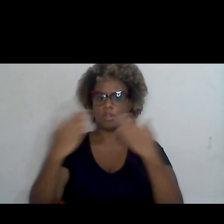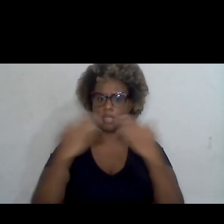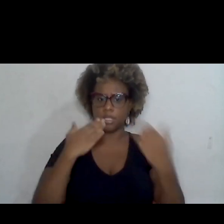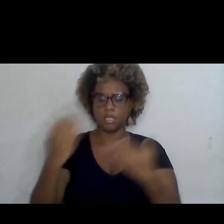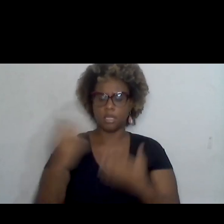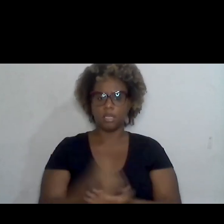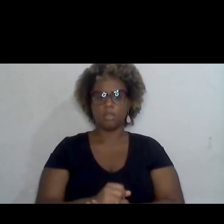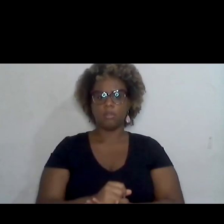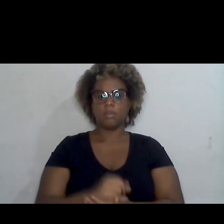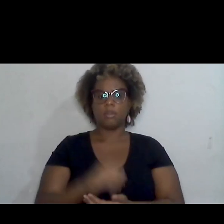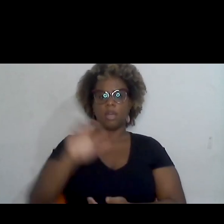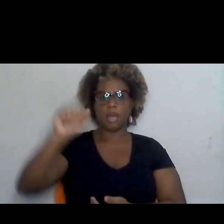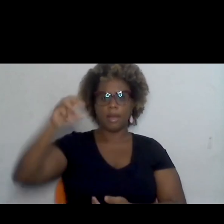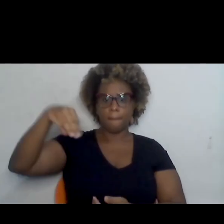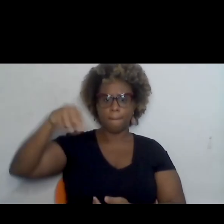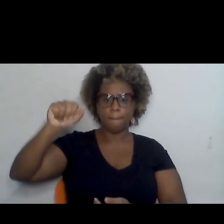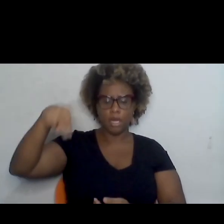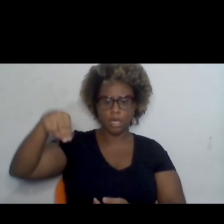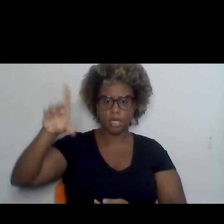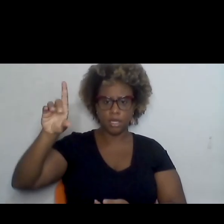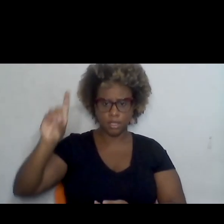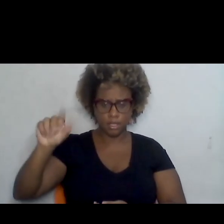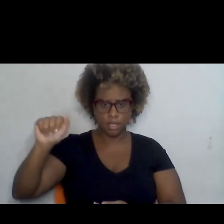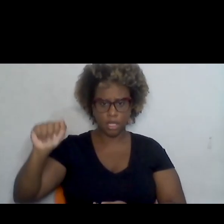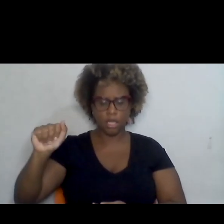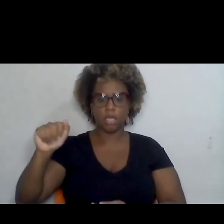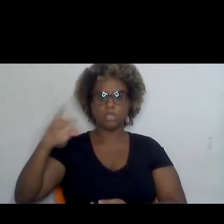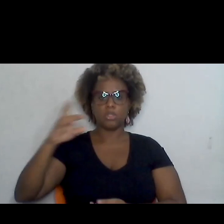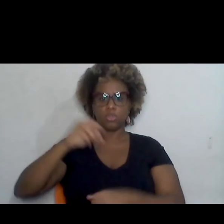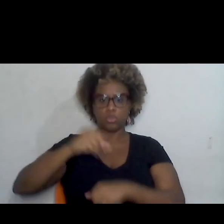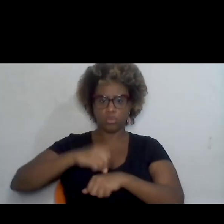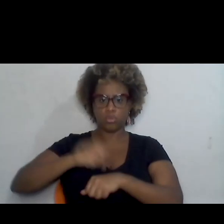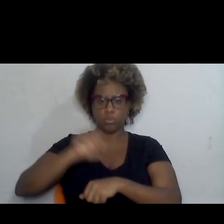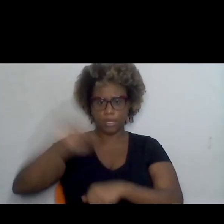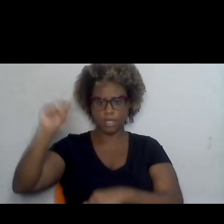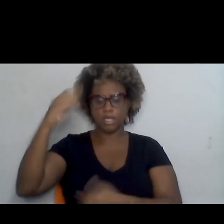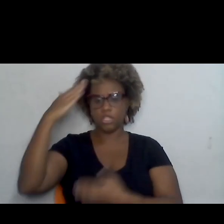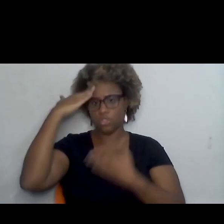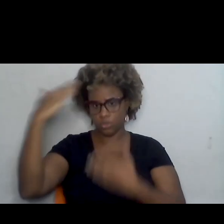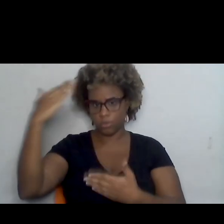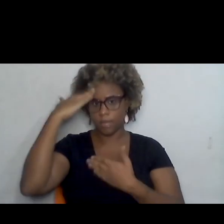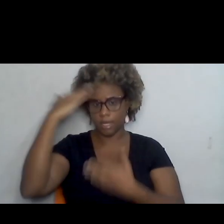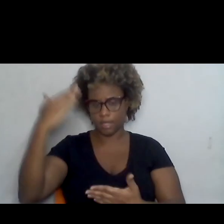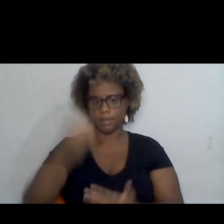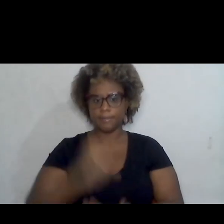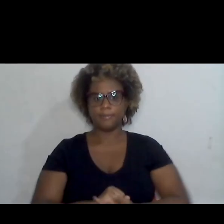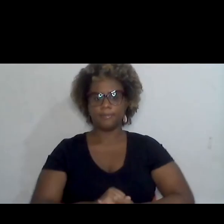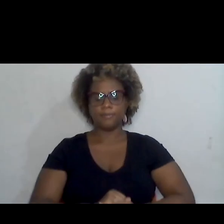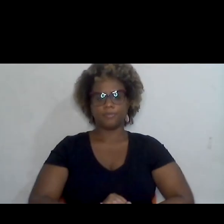a superintendente de desenvolvimento territorial da cultura também está aqui. Obrigada. Obrigada, Sá.